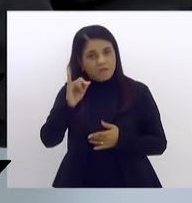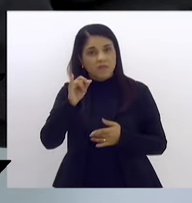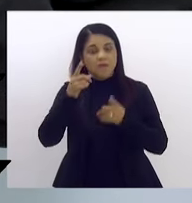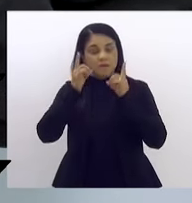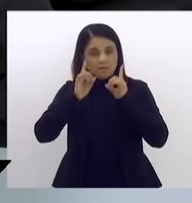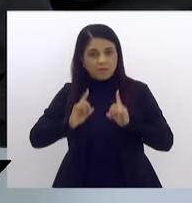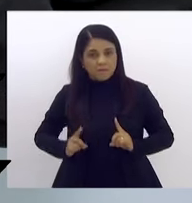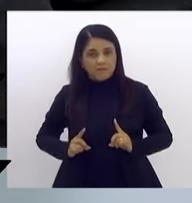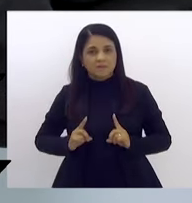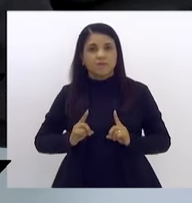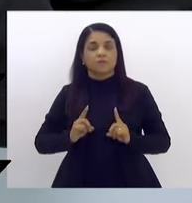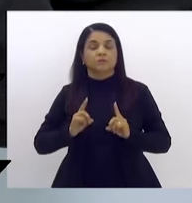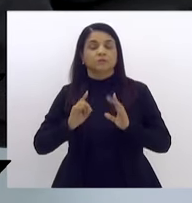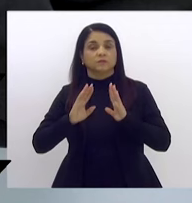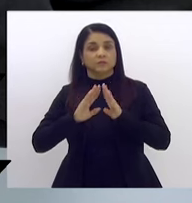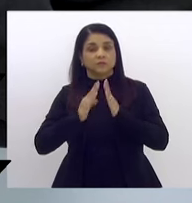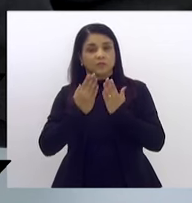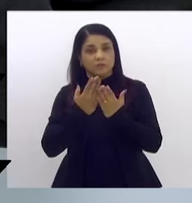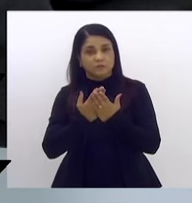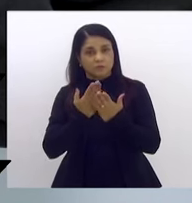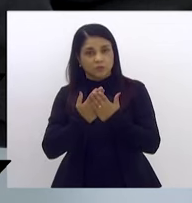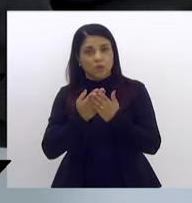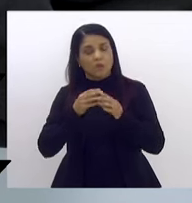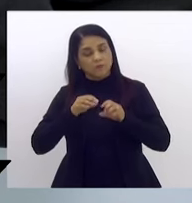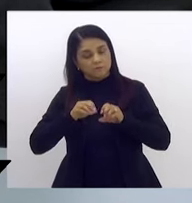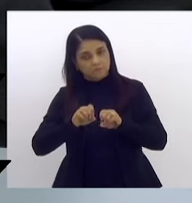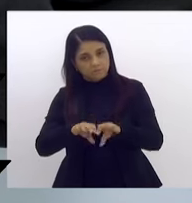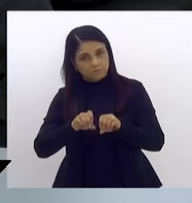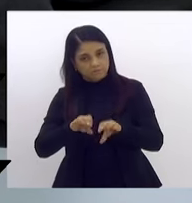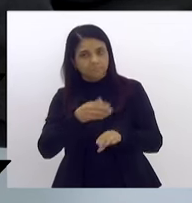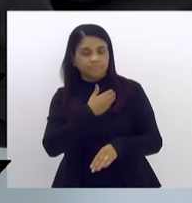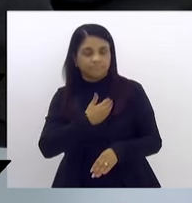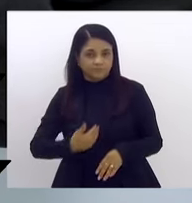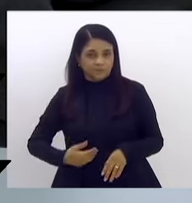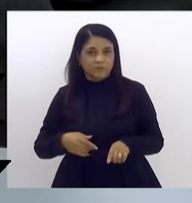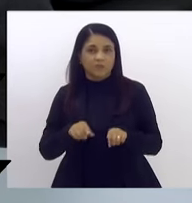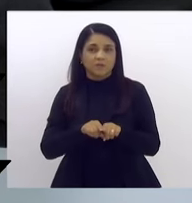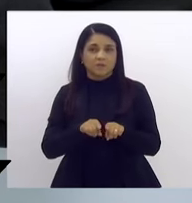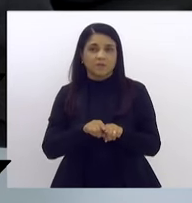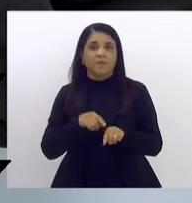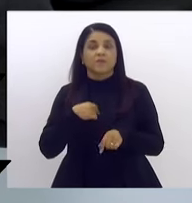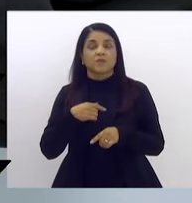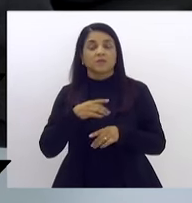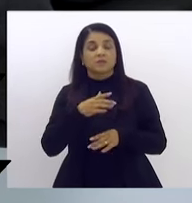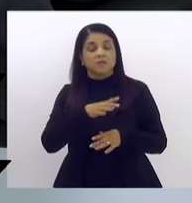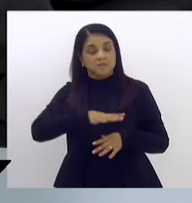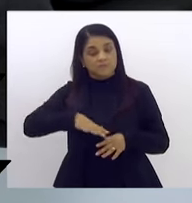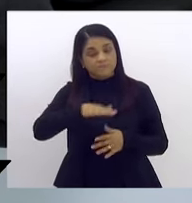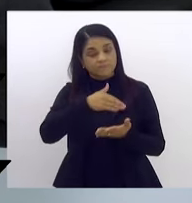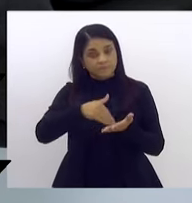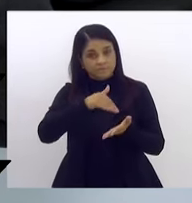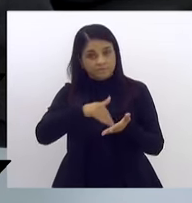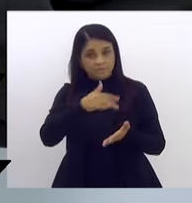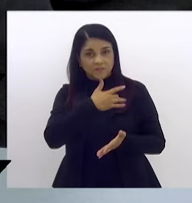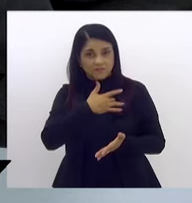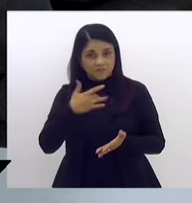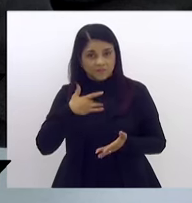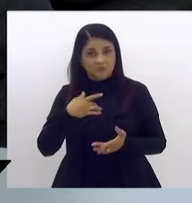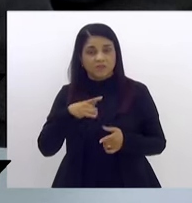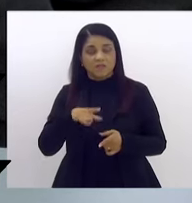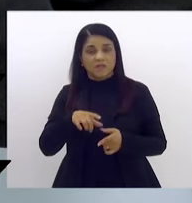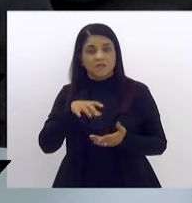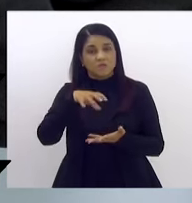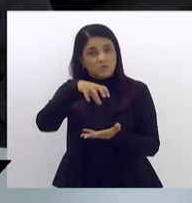de ensino aí eu destaco que há na na Secretaria de Saúde um setor que infelizmente tá